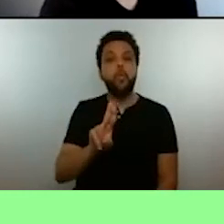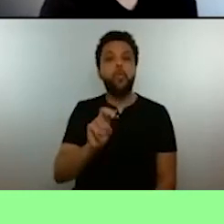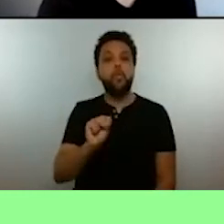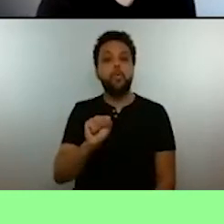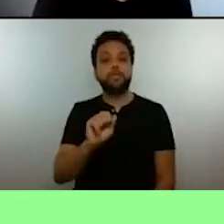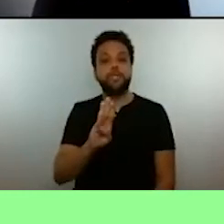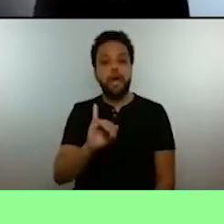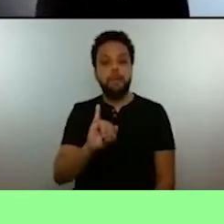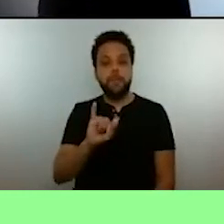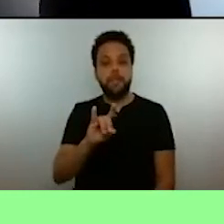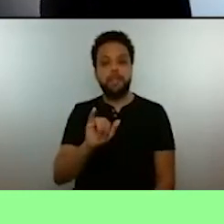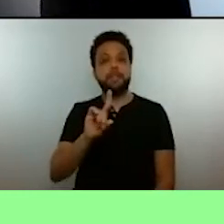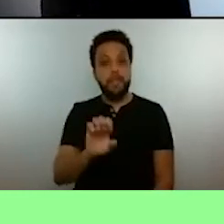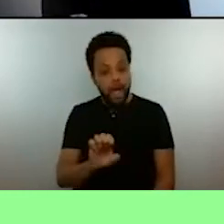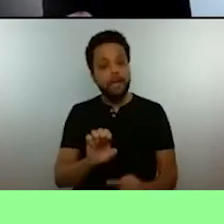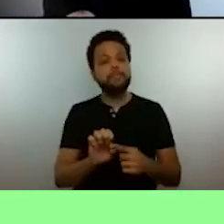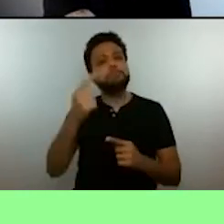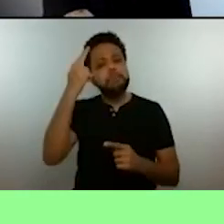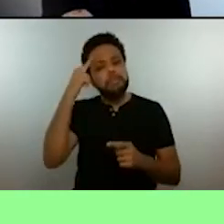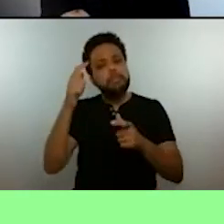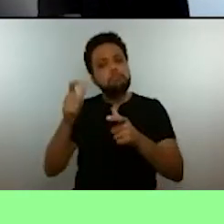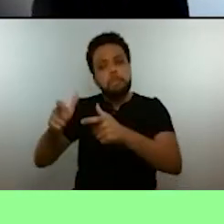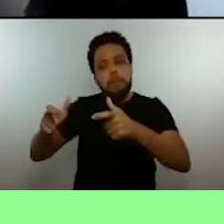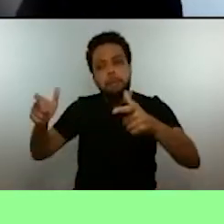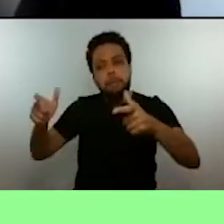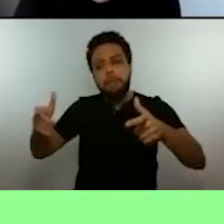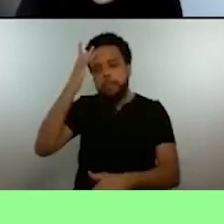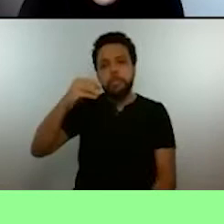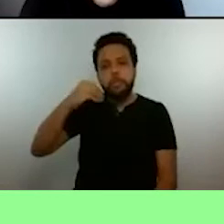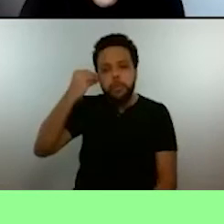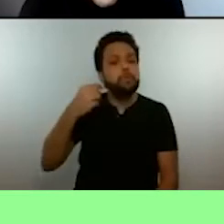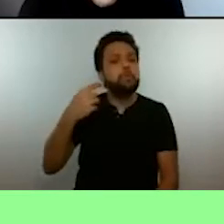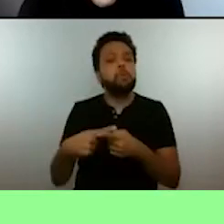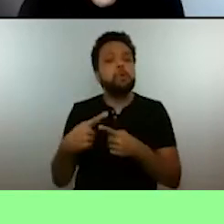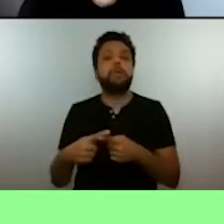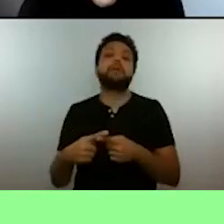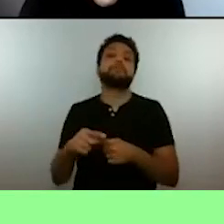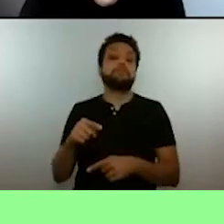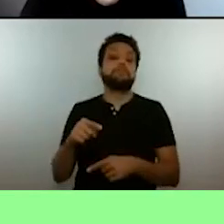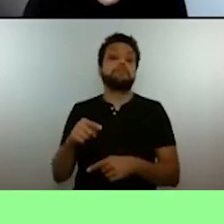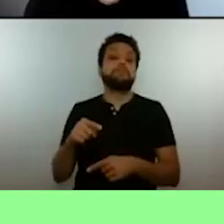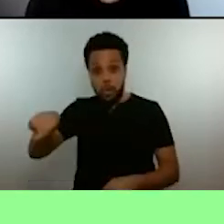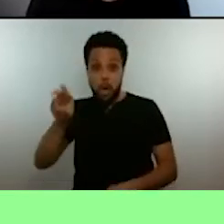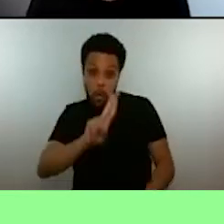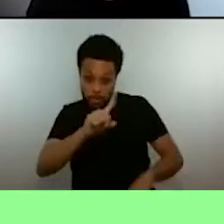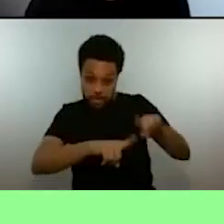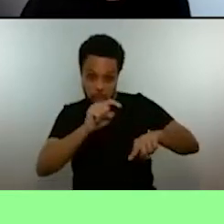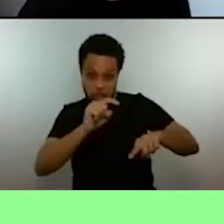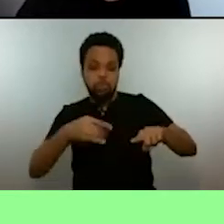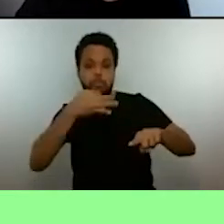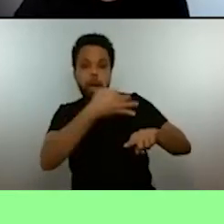gama maior de usuários para inovar, para melhorar o produto. Então, essa é a nossa missão ali na